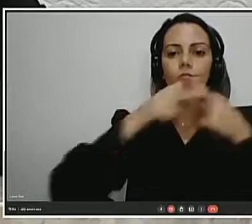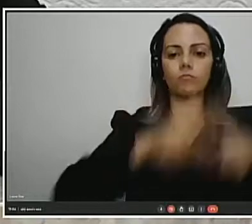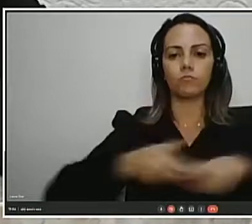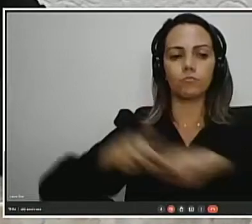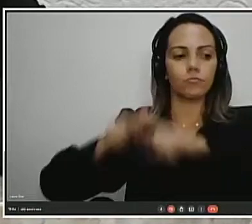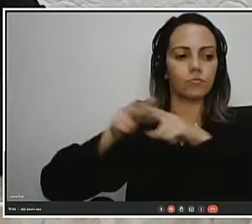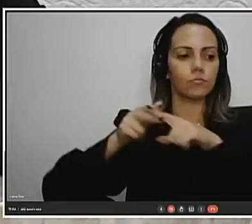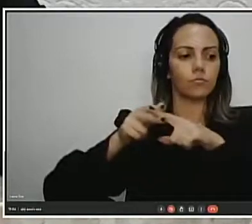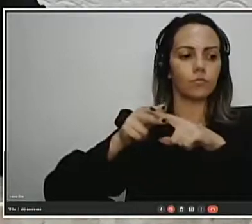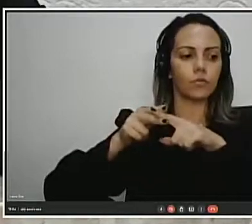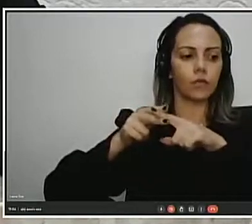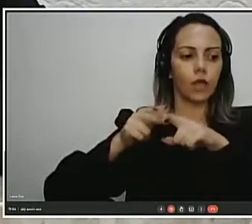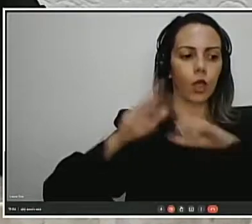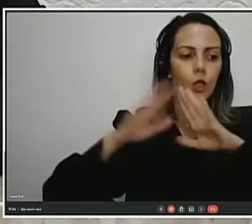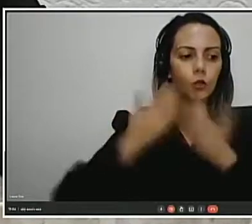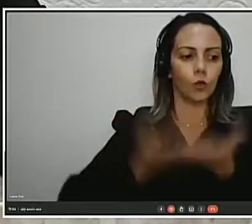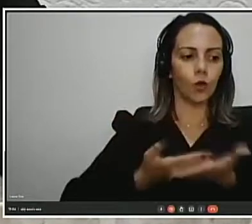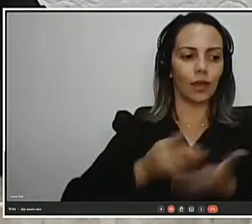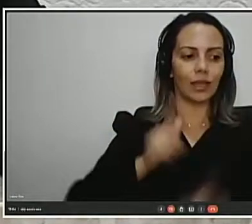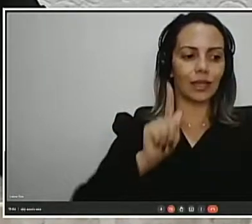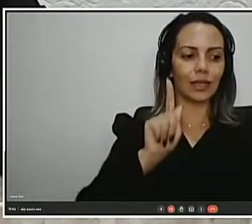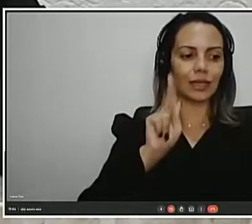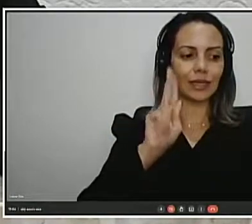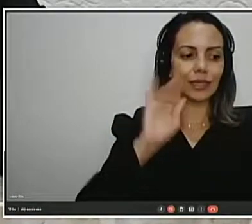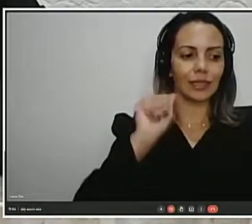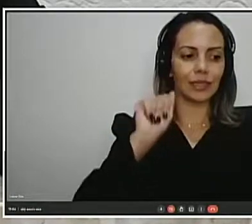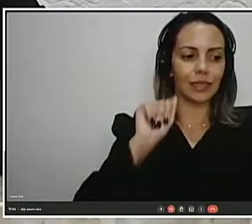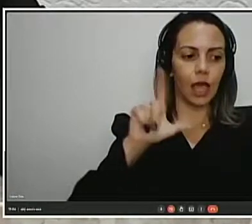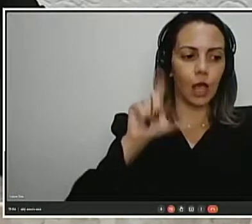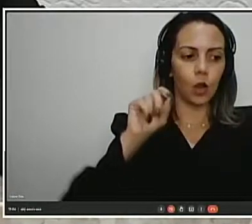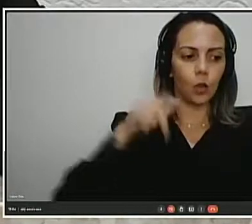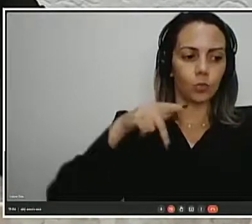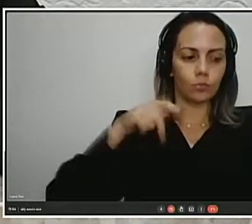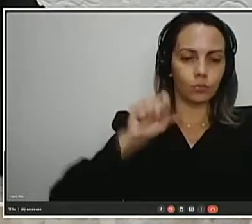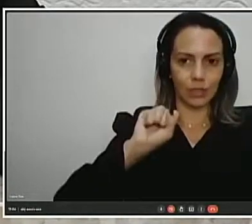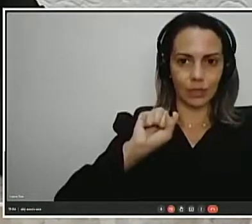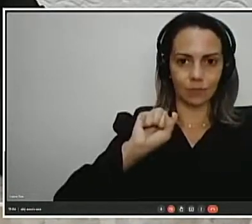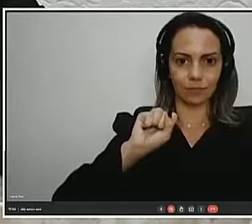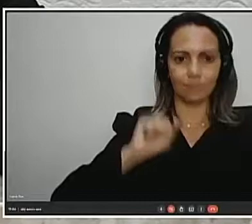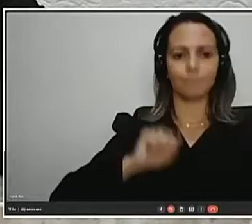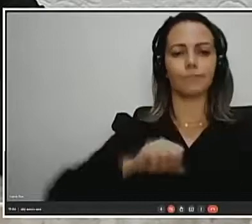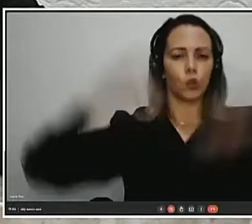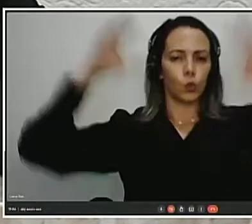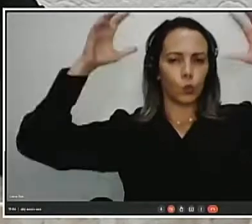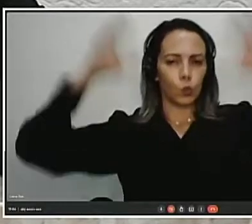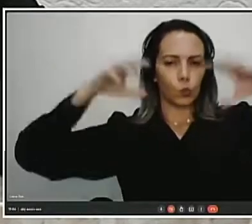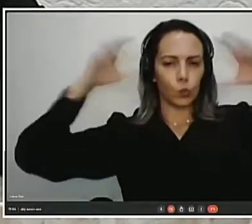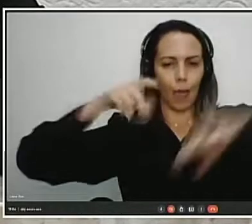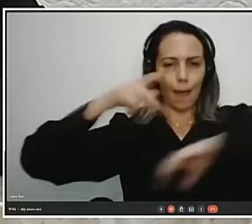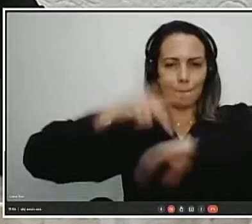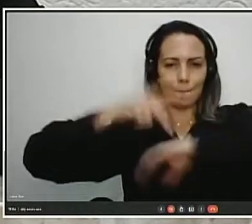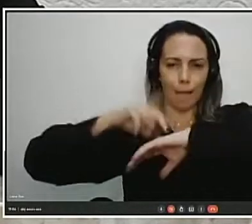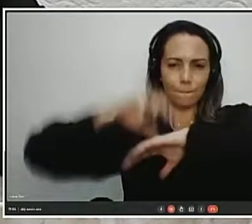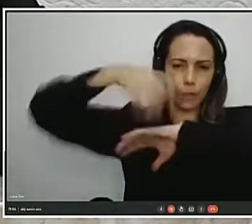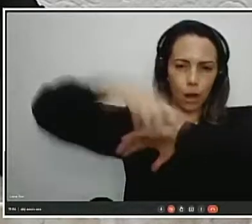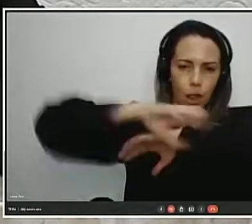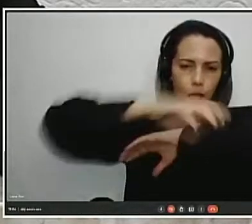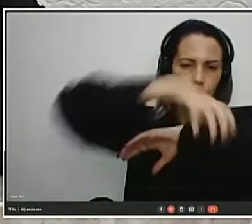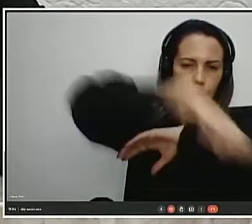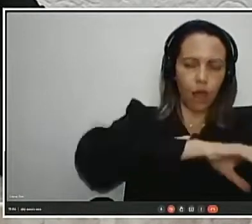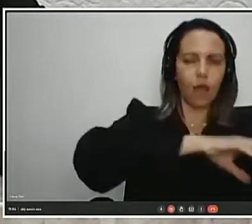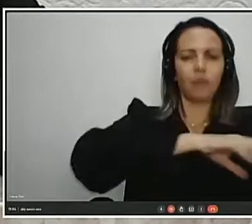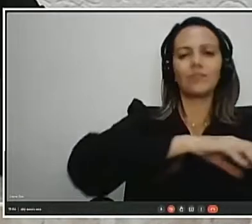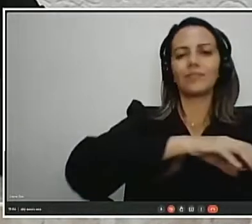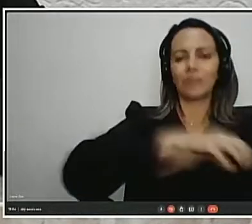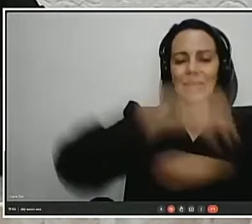Escola Guia Lopes. Justificativa: com as chuvas, a enxurrada está trazendo pedras da rua para o pátio da escola, colocando em